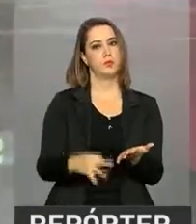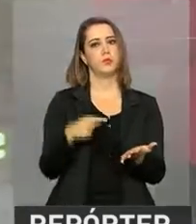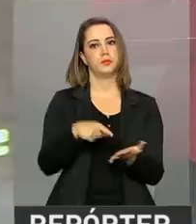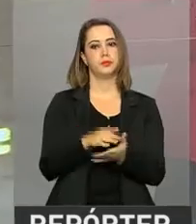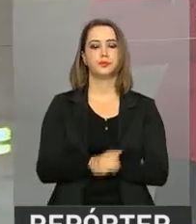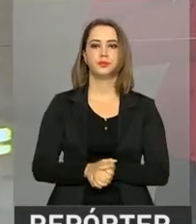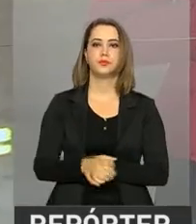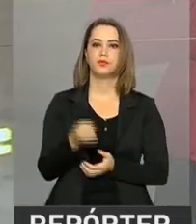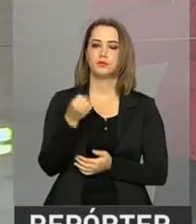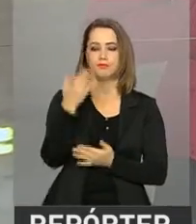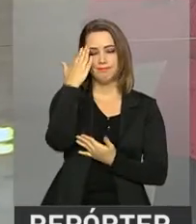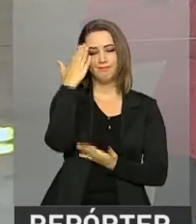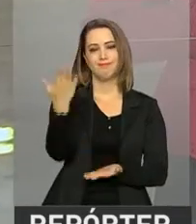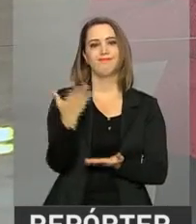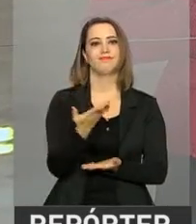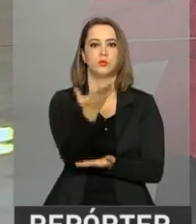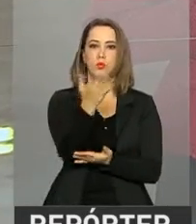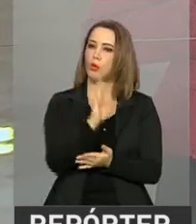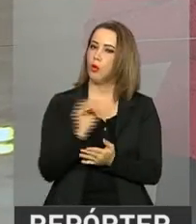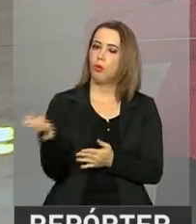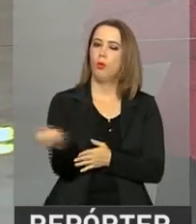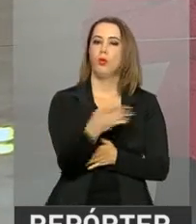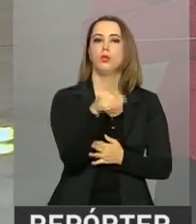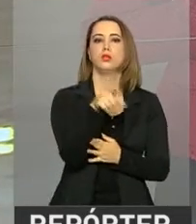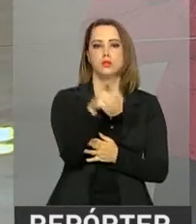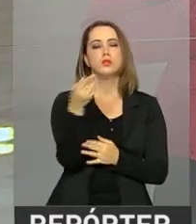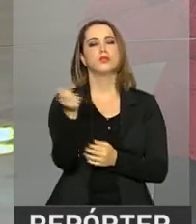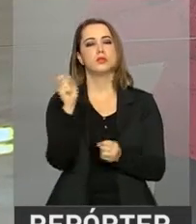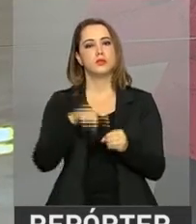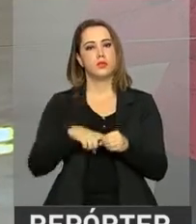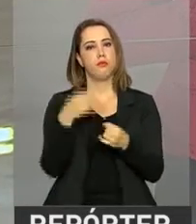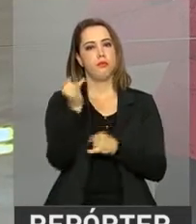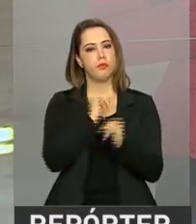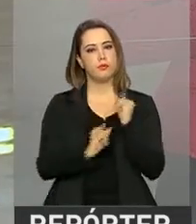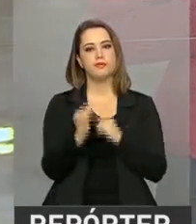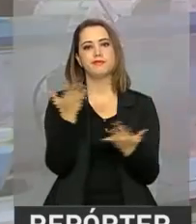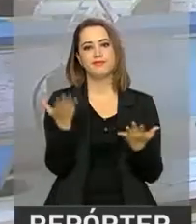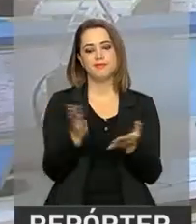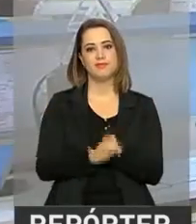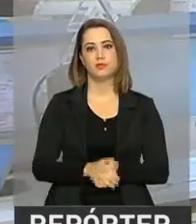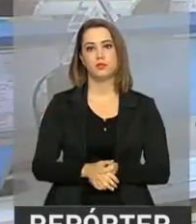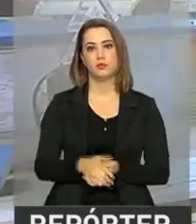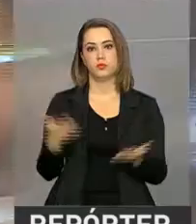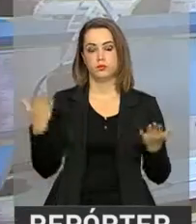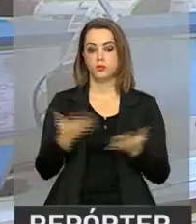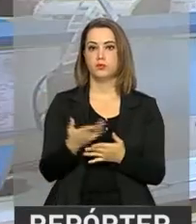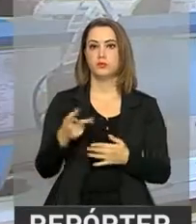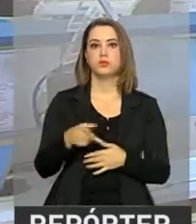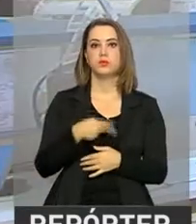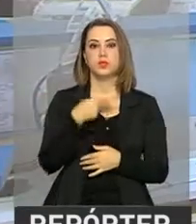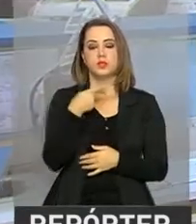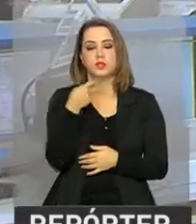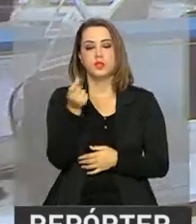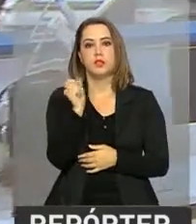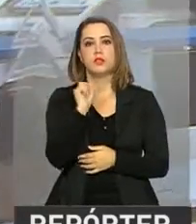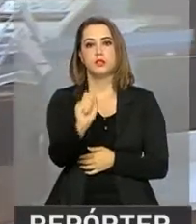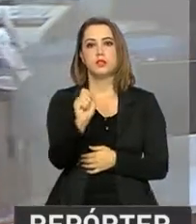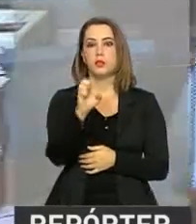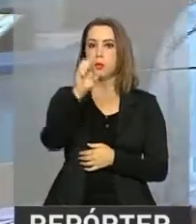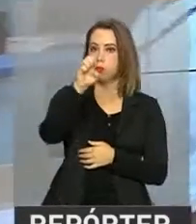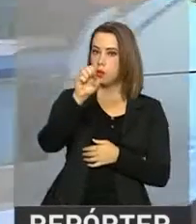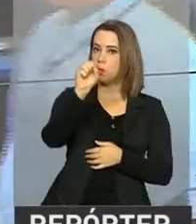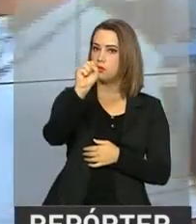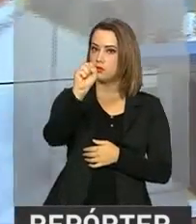leandro obrigado a isso há qualquer novidade sobre esse assunto seu retorno aqui com a gente aqui e agora vamos falar sobre o e social